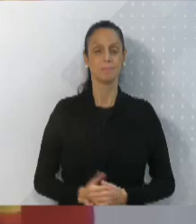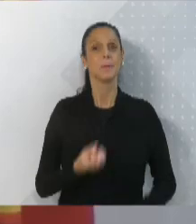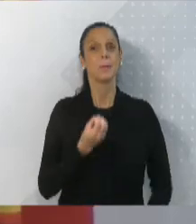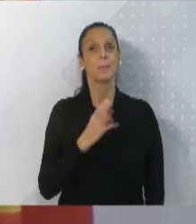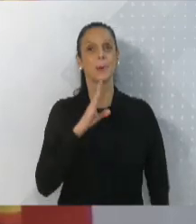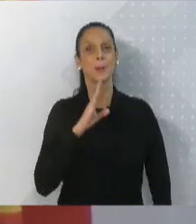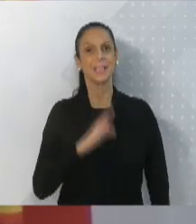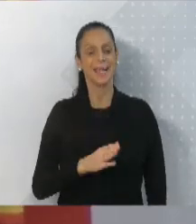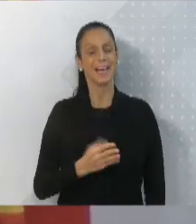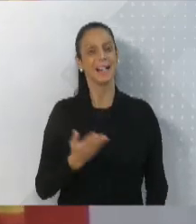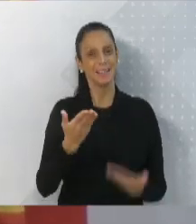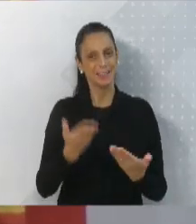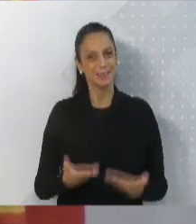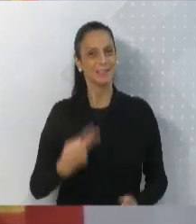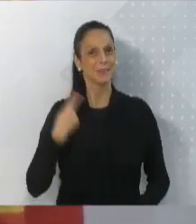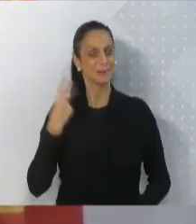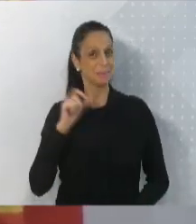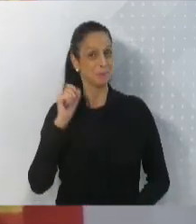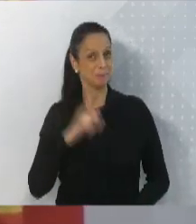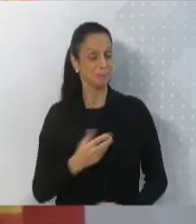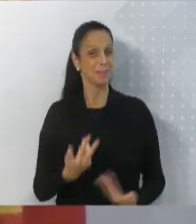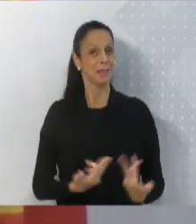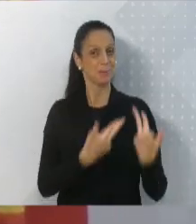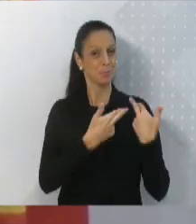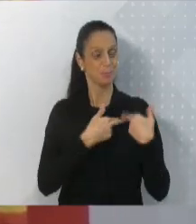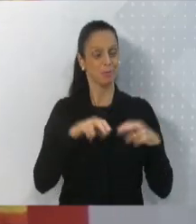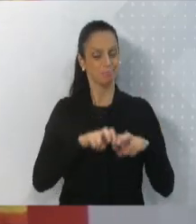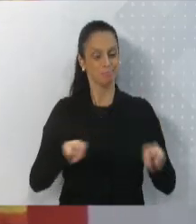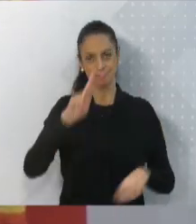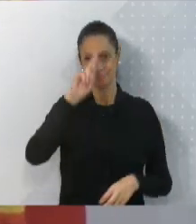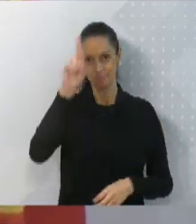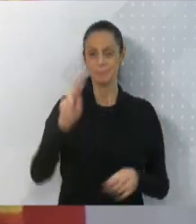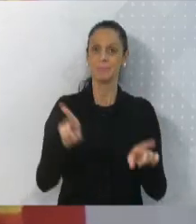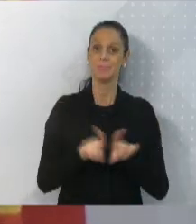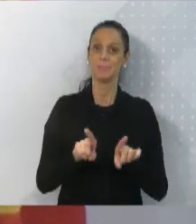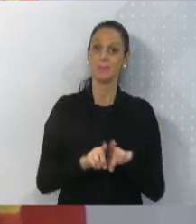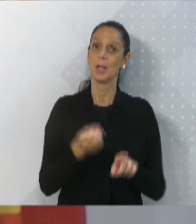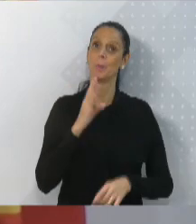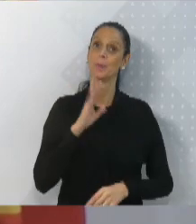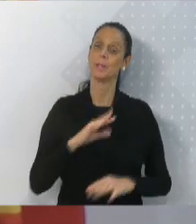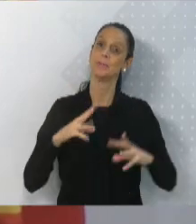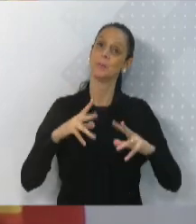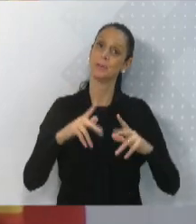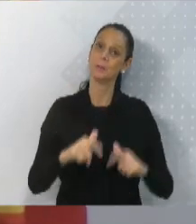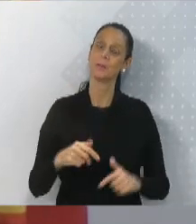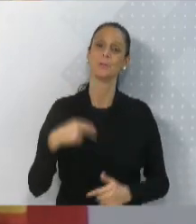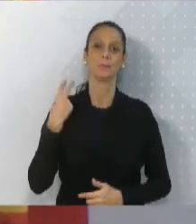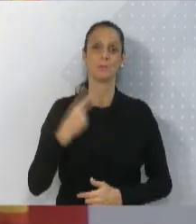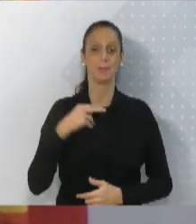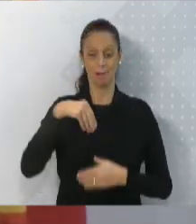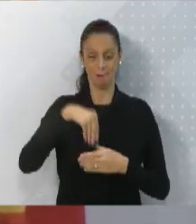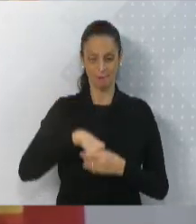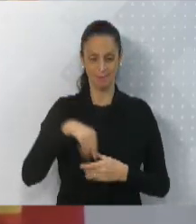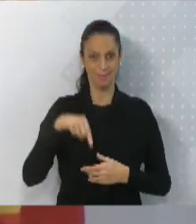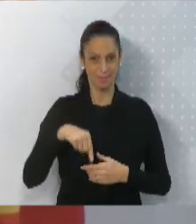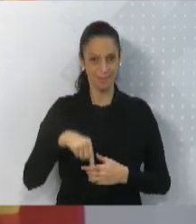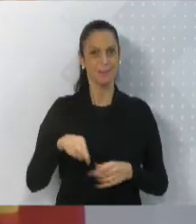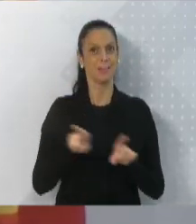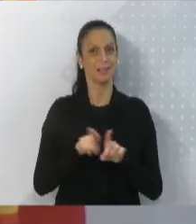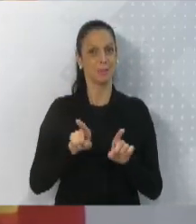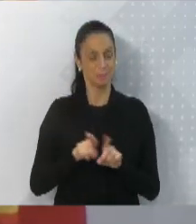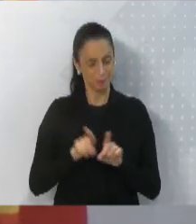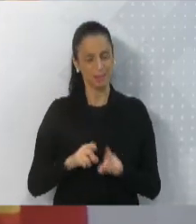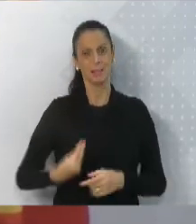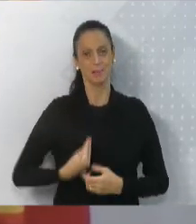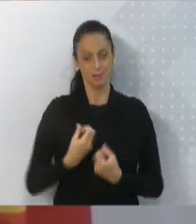Boa tarde Vereador Maurício gol que ora presídio dos trabalhos da casa boa tarde a todos os vereadores e todos que nos acompanham aqui em suas residências